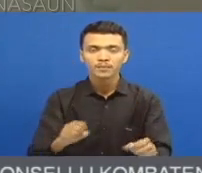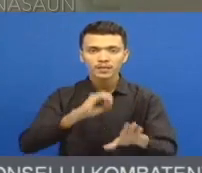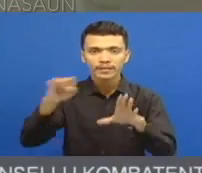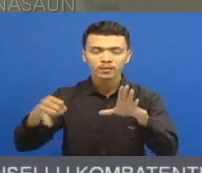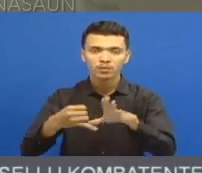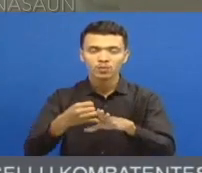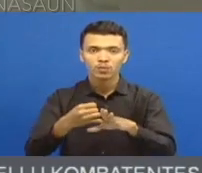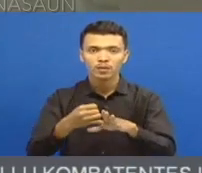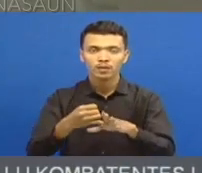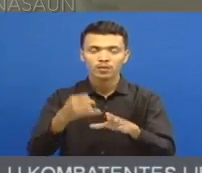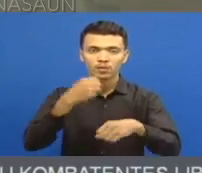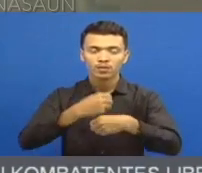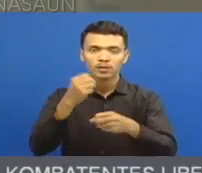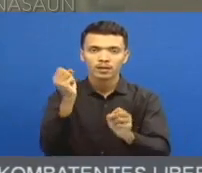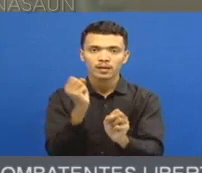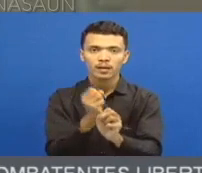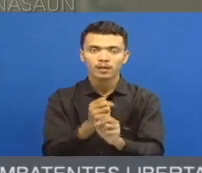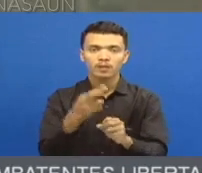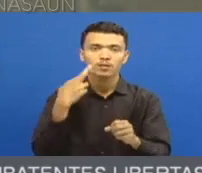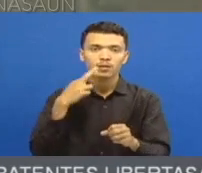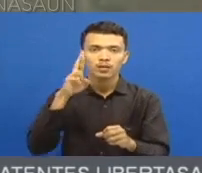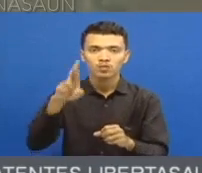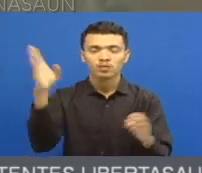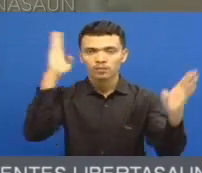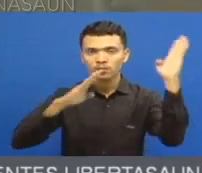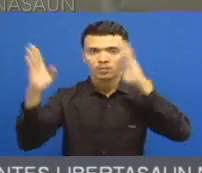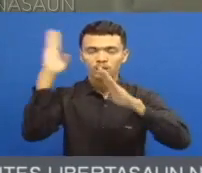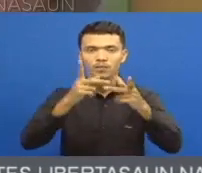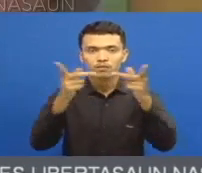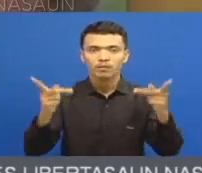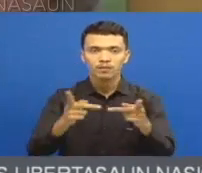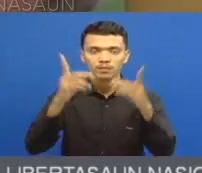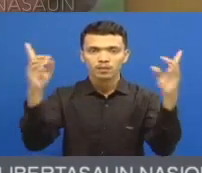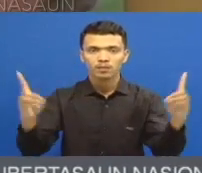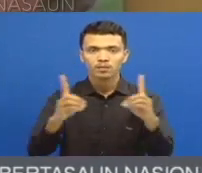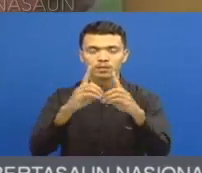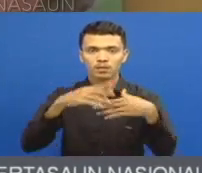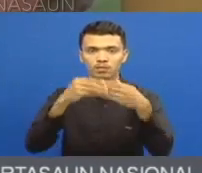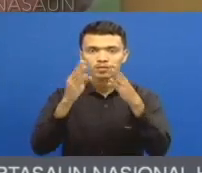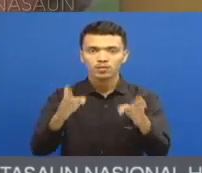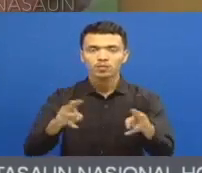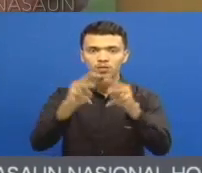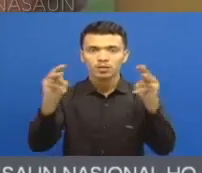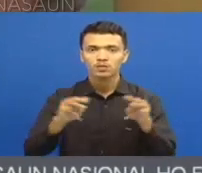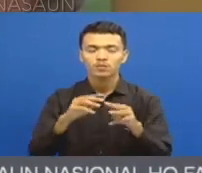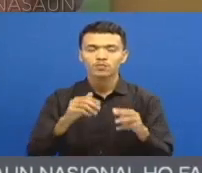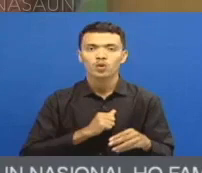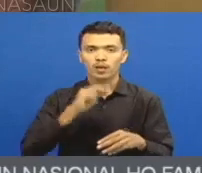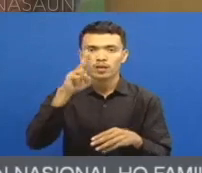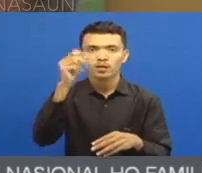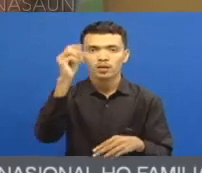envolve direita, por isso resolve o problema ambiente Nebeke acontece. Administrador município Aileu Abel da